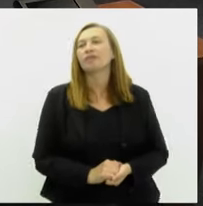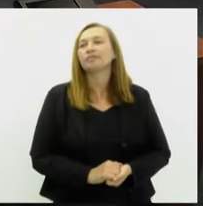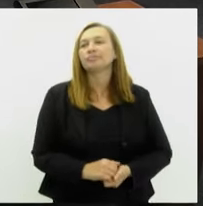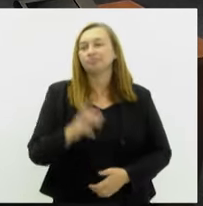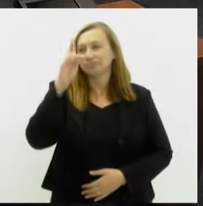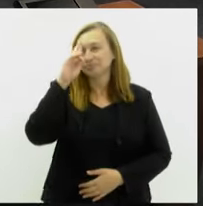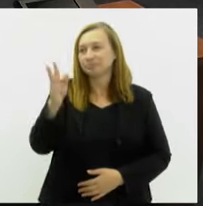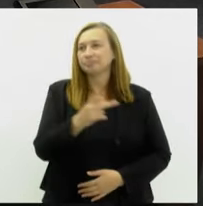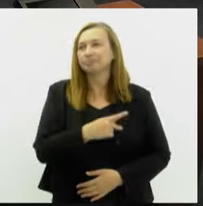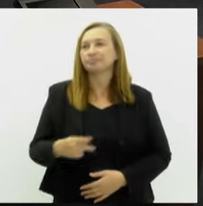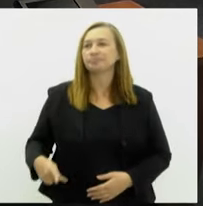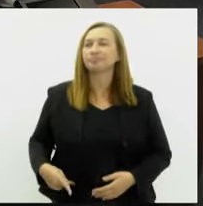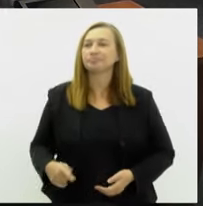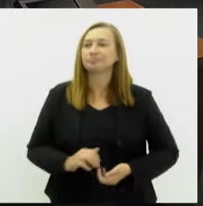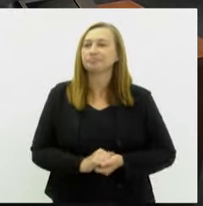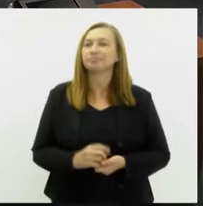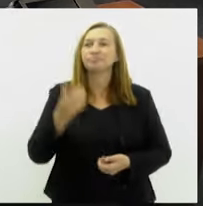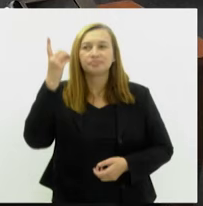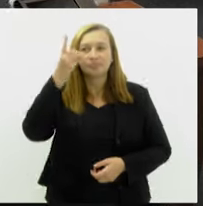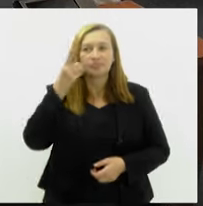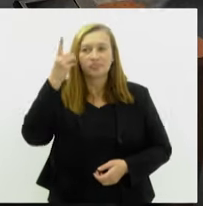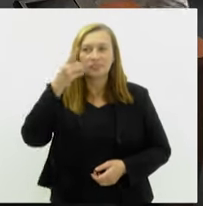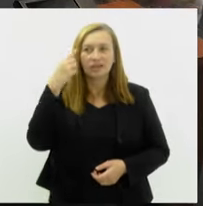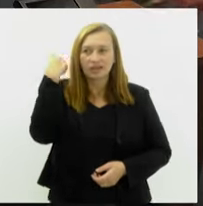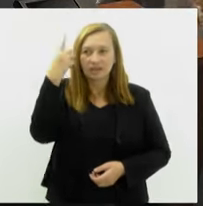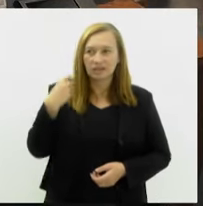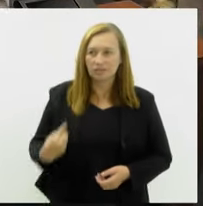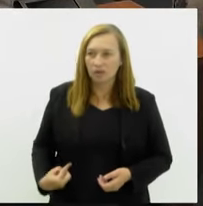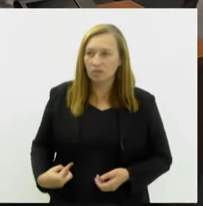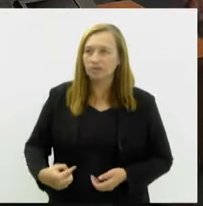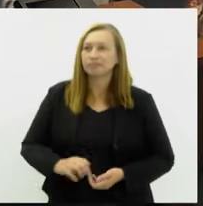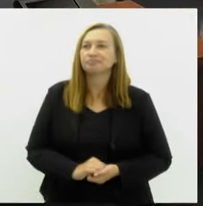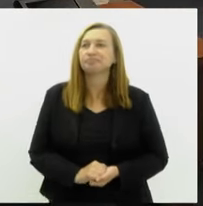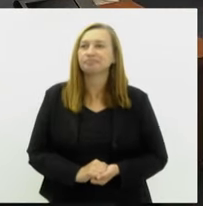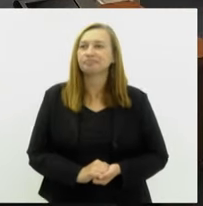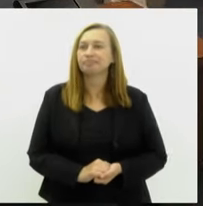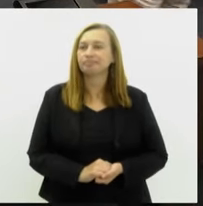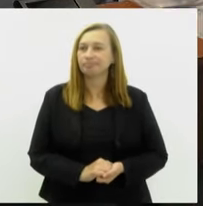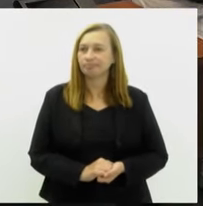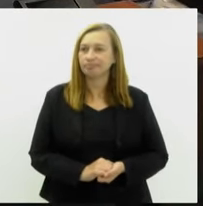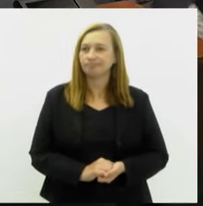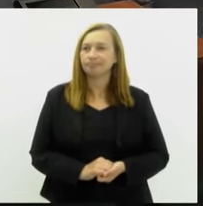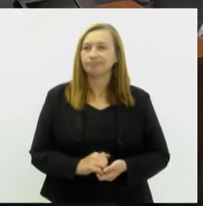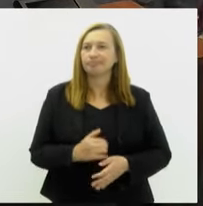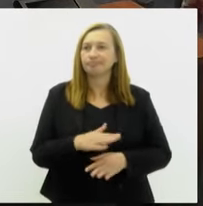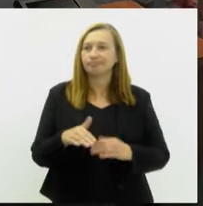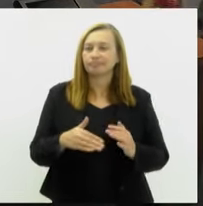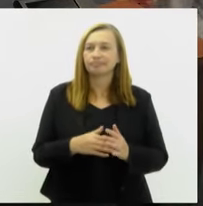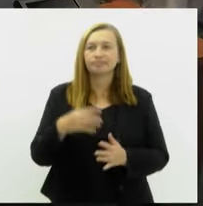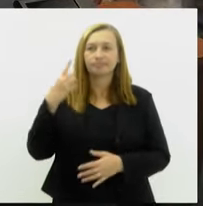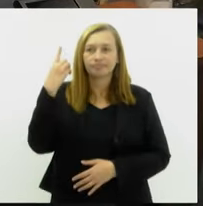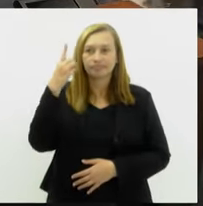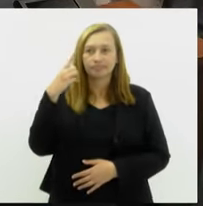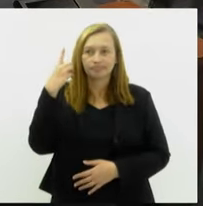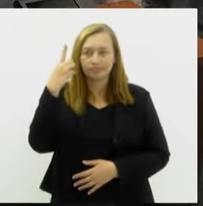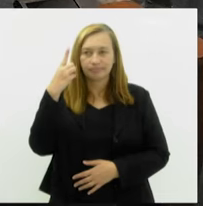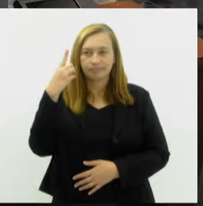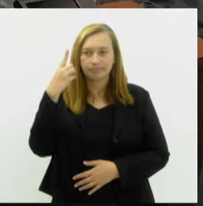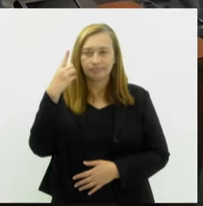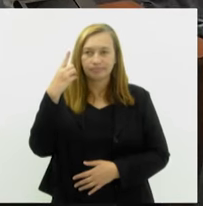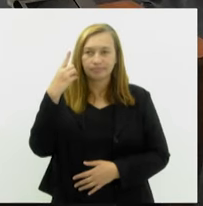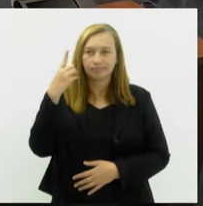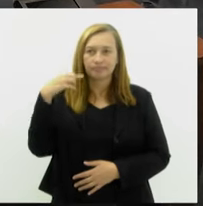Senhora Presidente, deputada Dani Balbi, e aí, tudo bem, senhoras e senhores deputados que estão